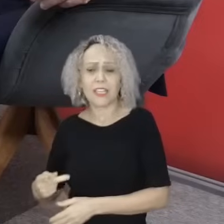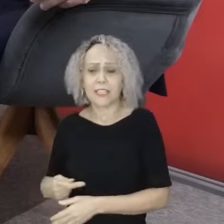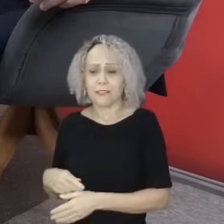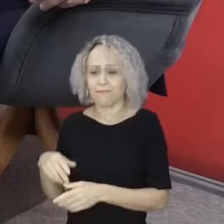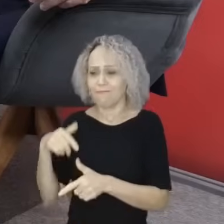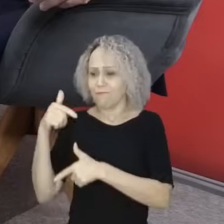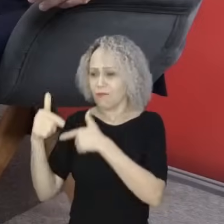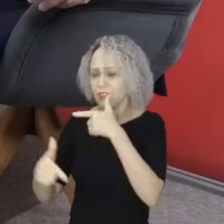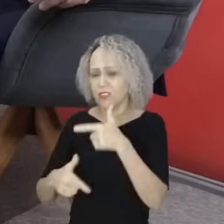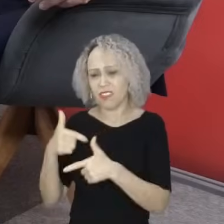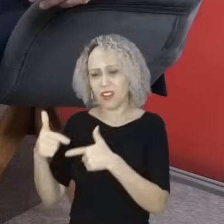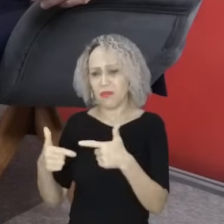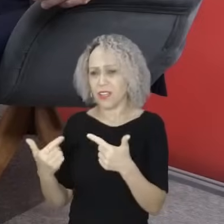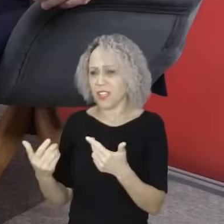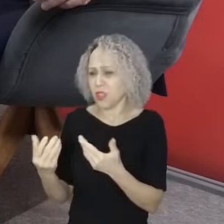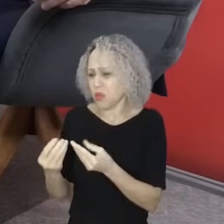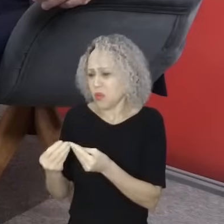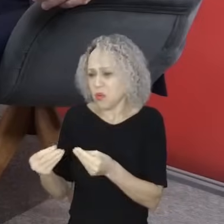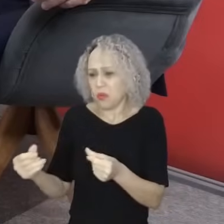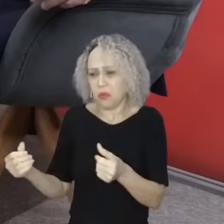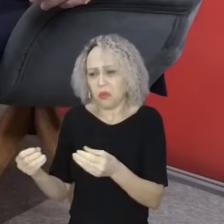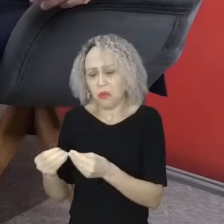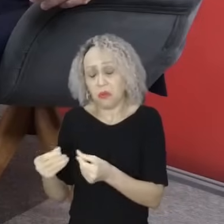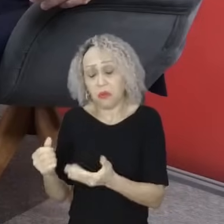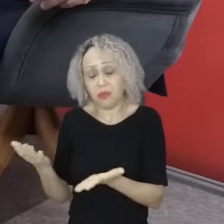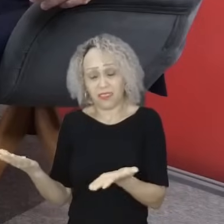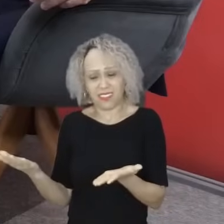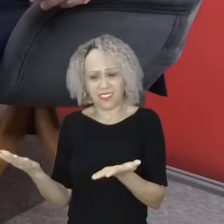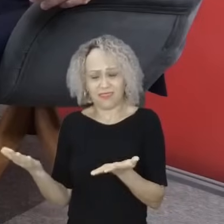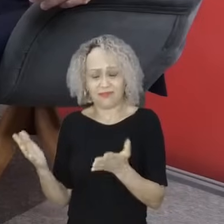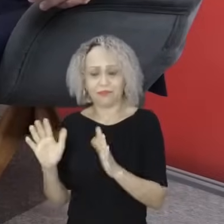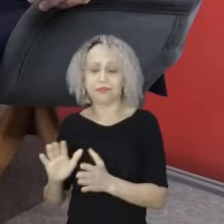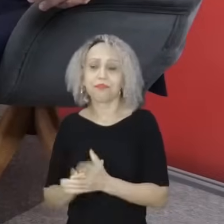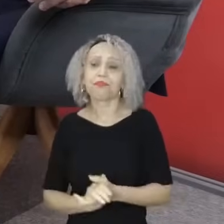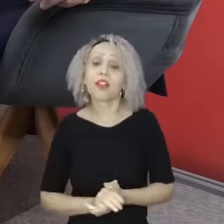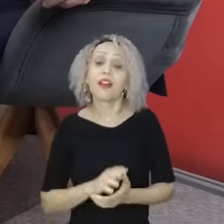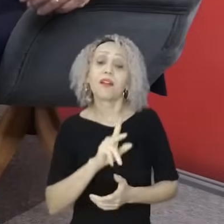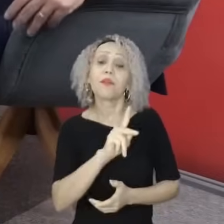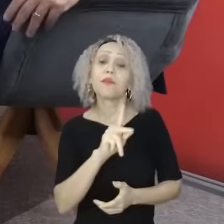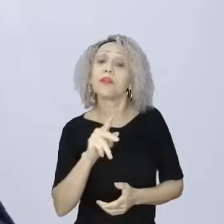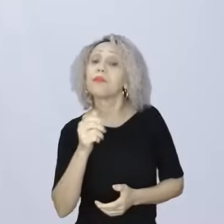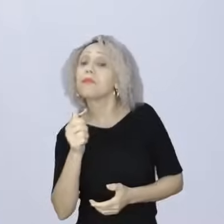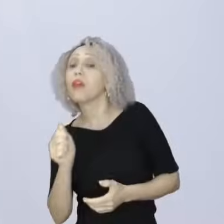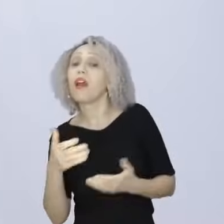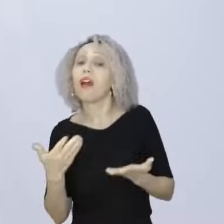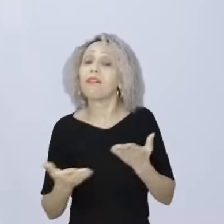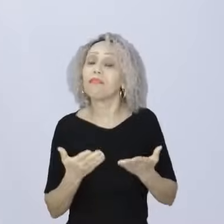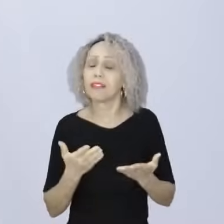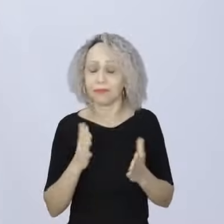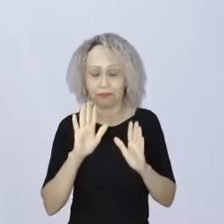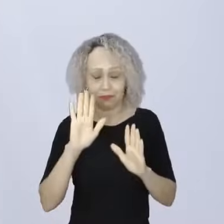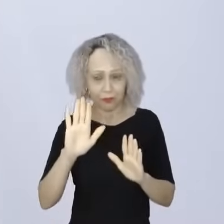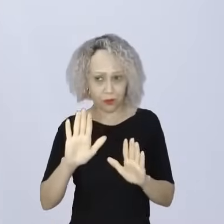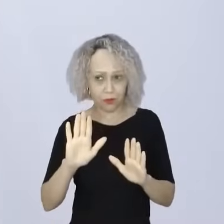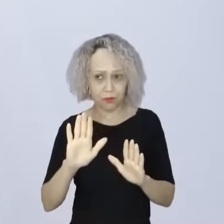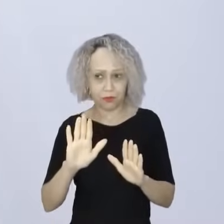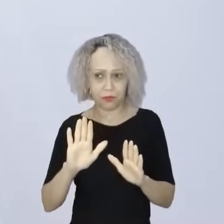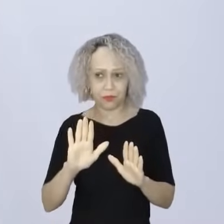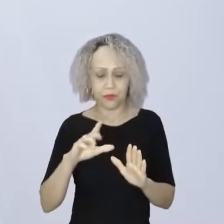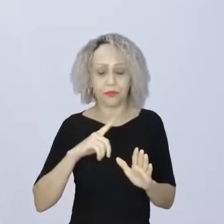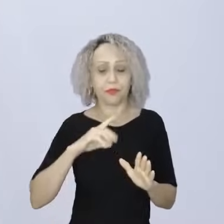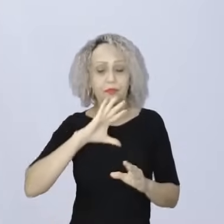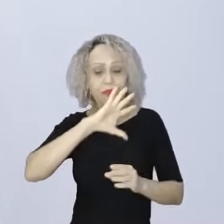gente dessas duas prioridades que estão aí presentes também nesse projeto do PPA. Não, e tem mais uma que entrou